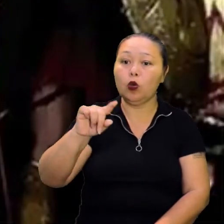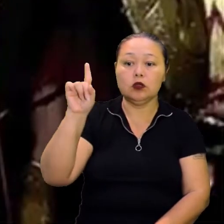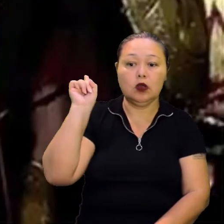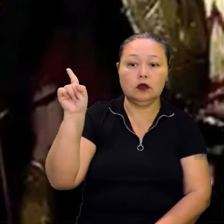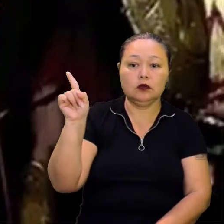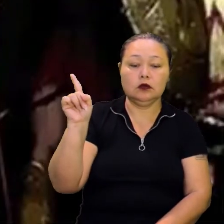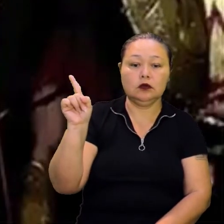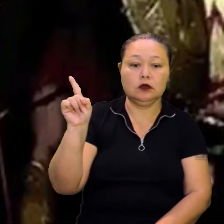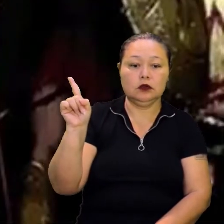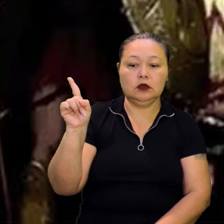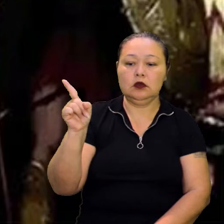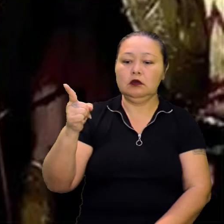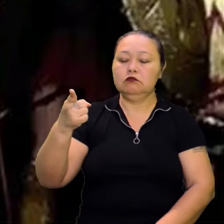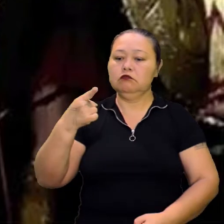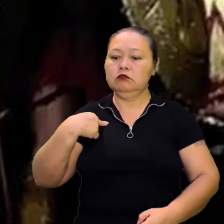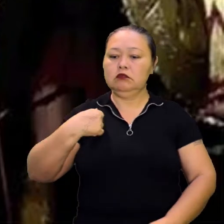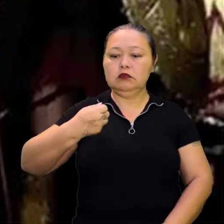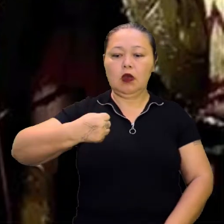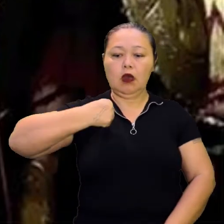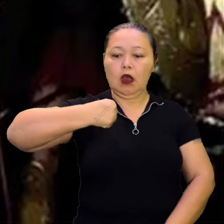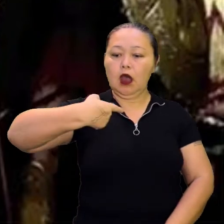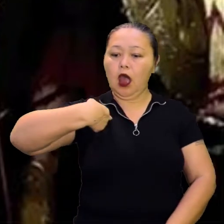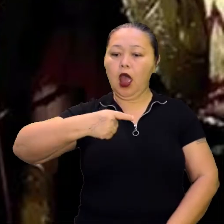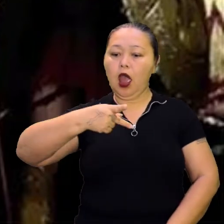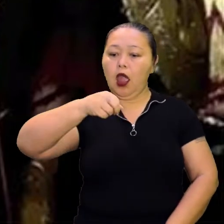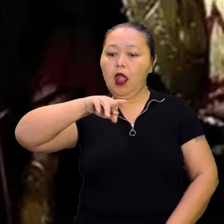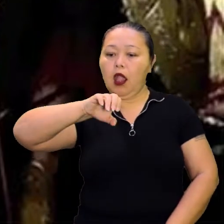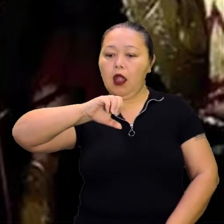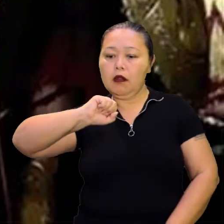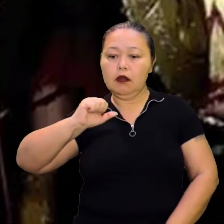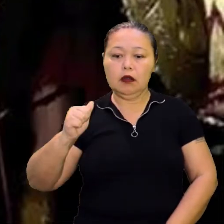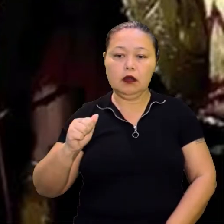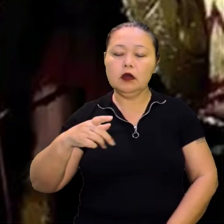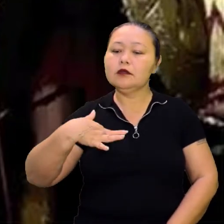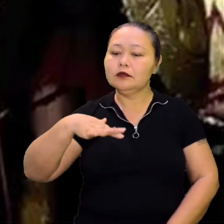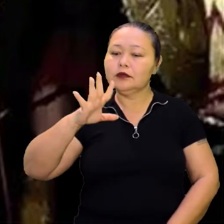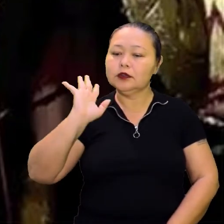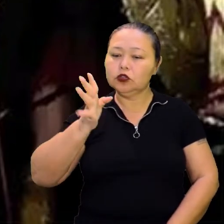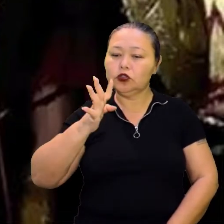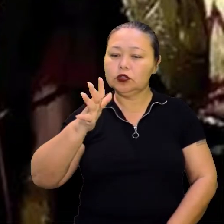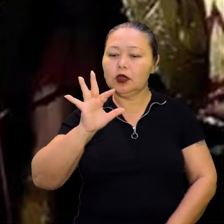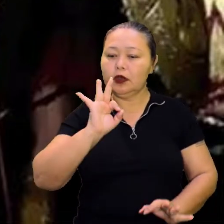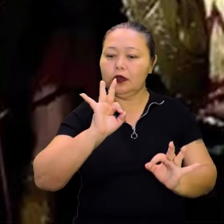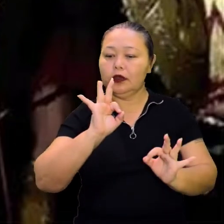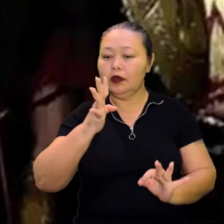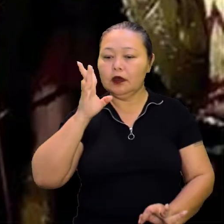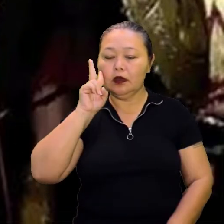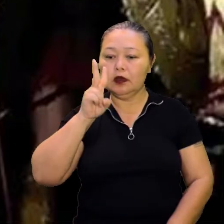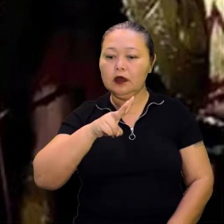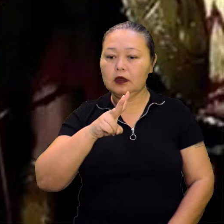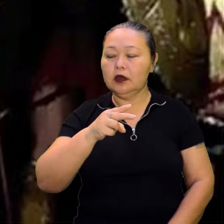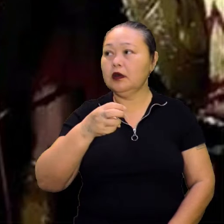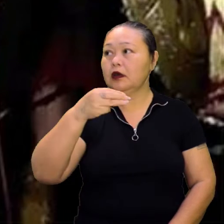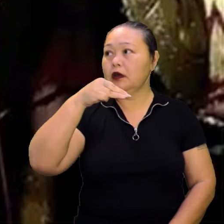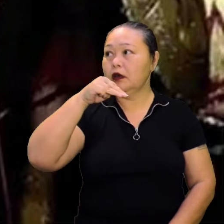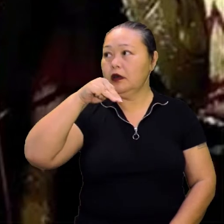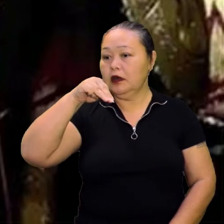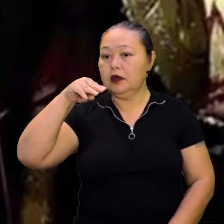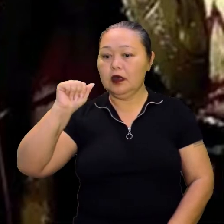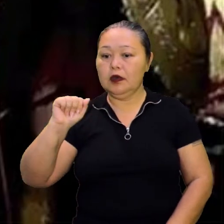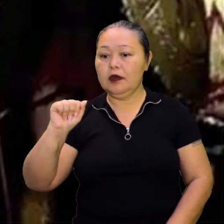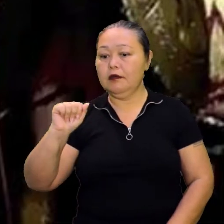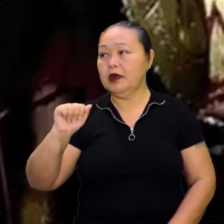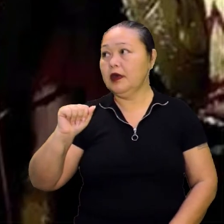Aí, os guerreiros persas. Vocês já viram que no MMA